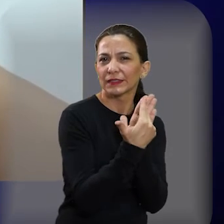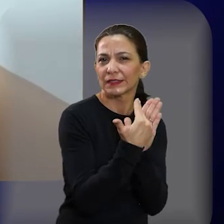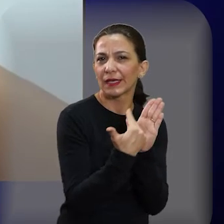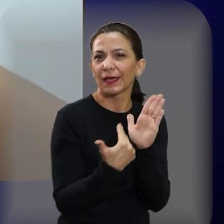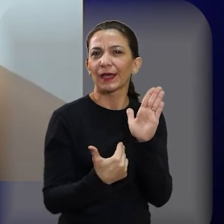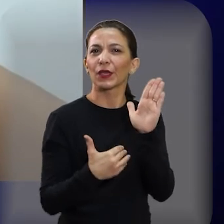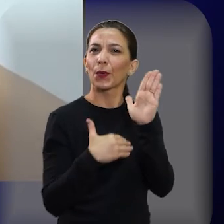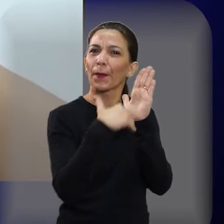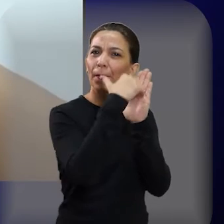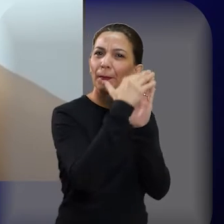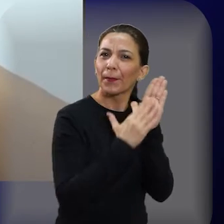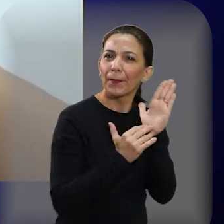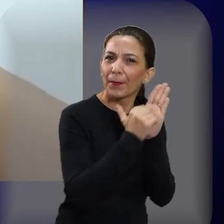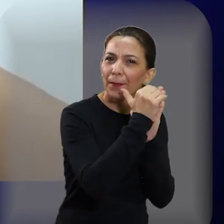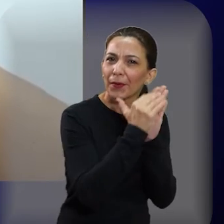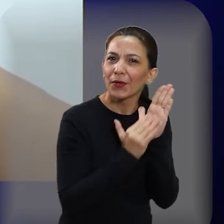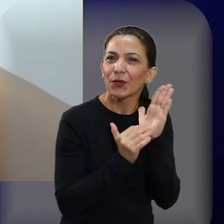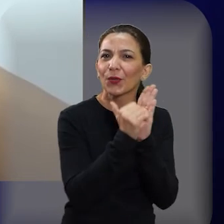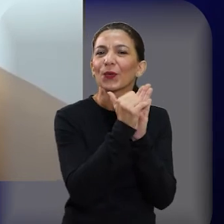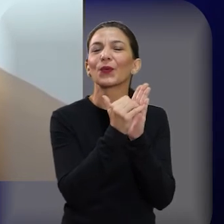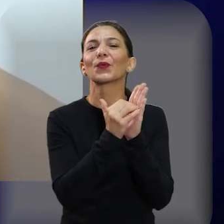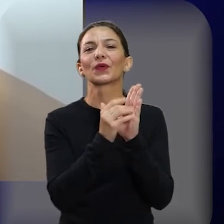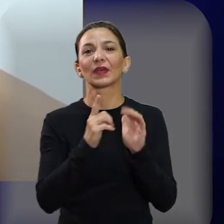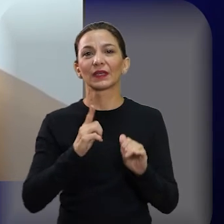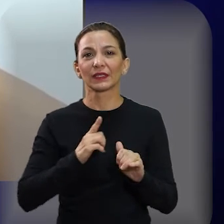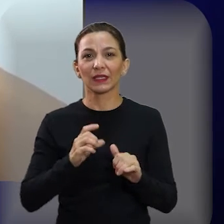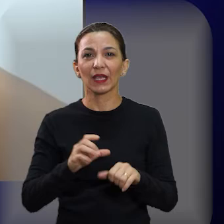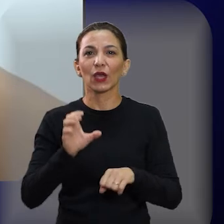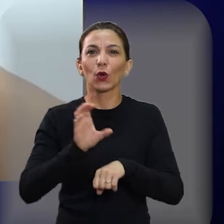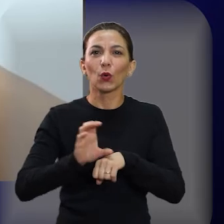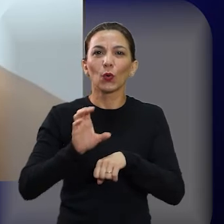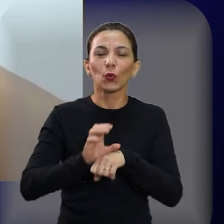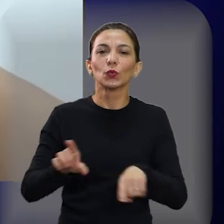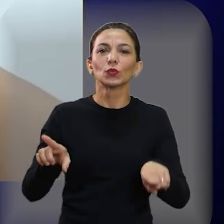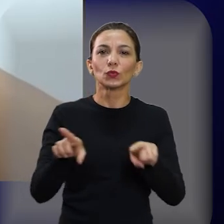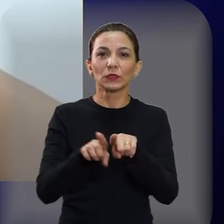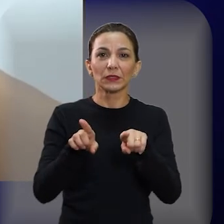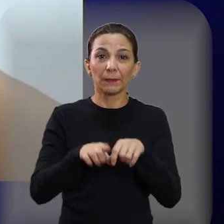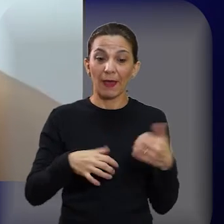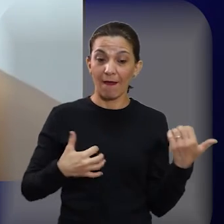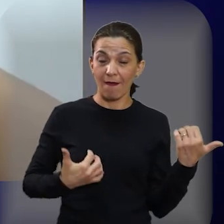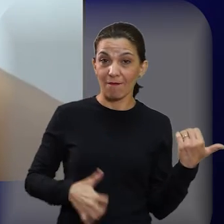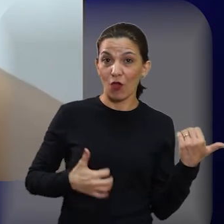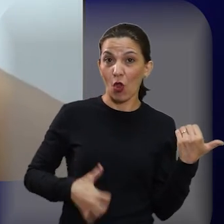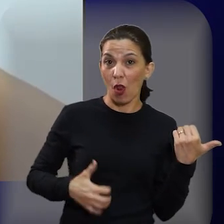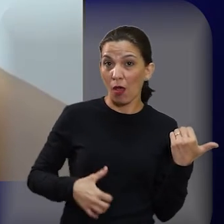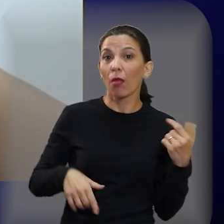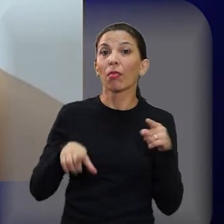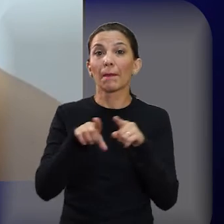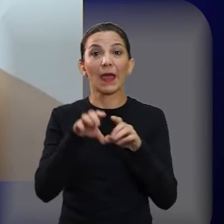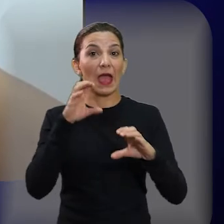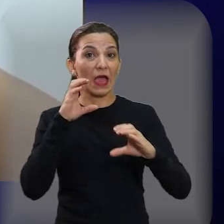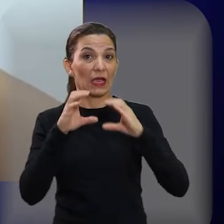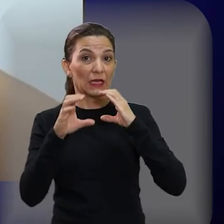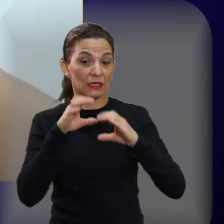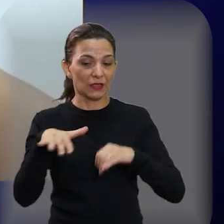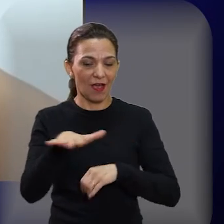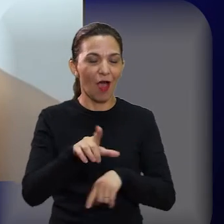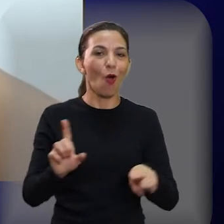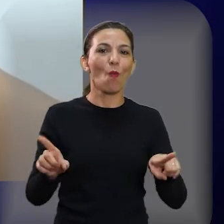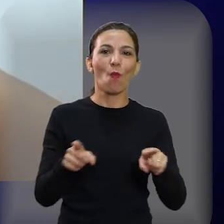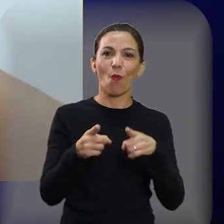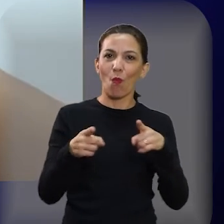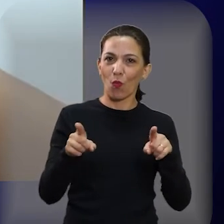Temos cursos na área de artes plásticas, então desenho, mangá, artes visuais. Temos cursos